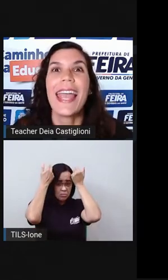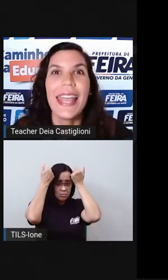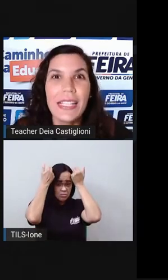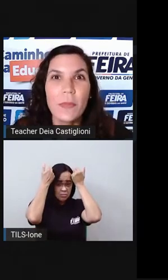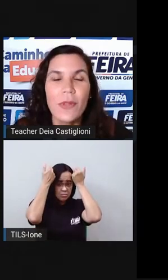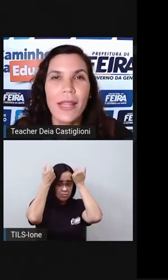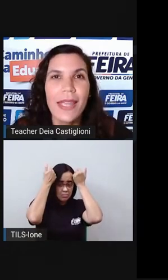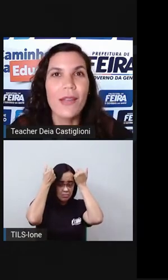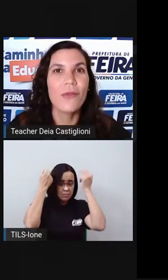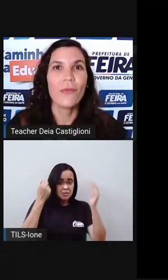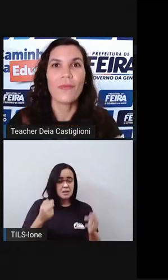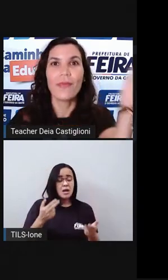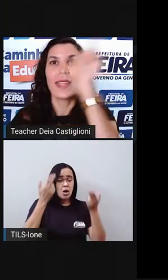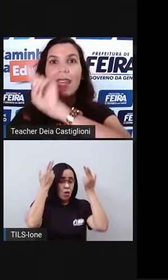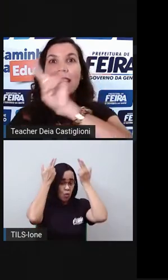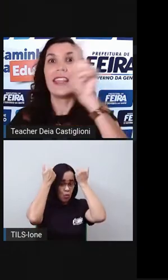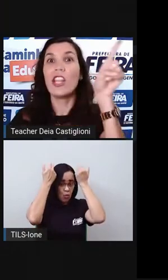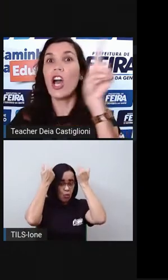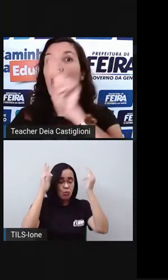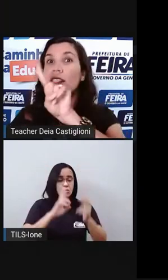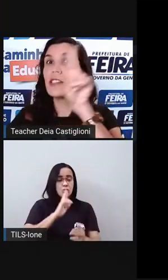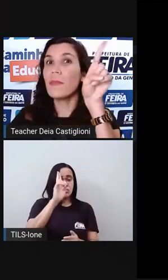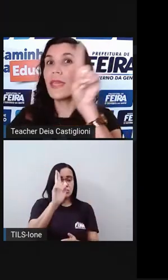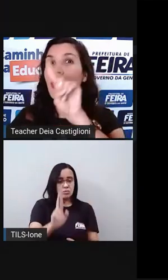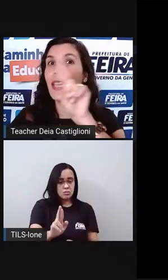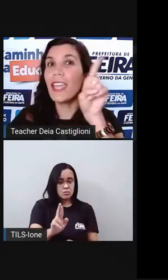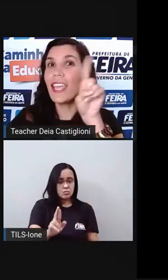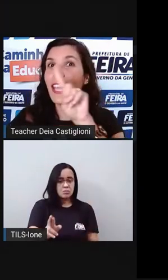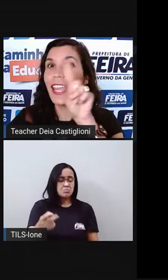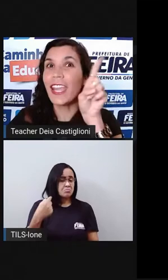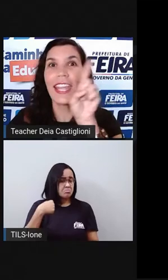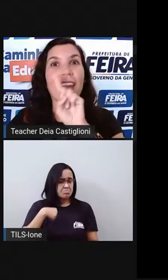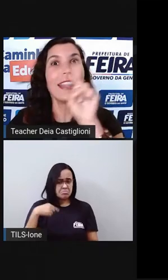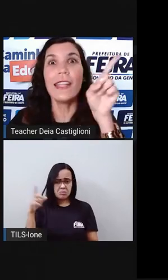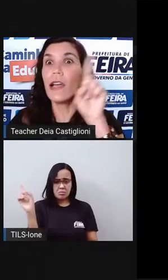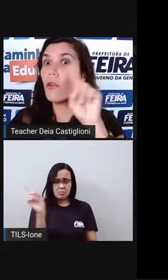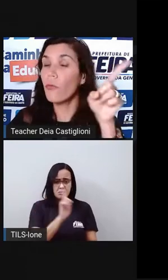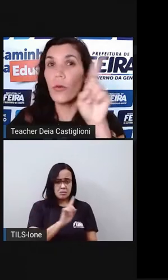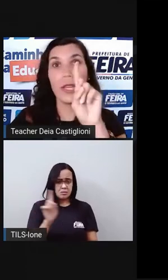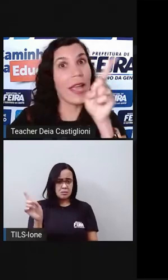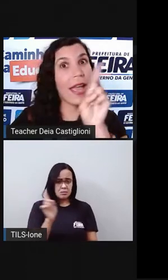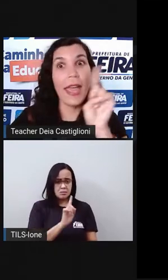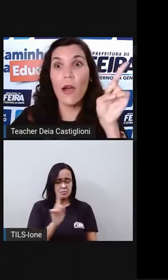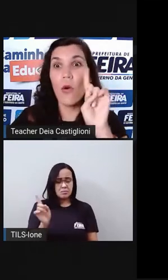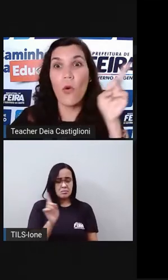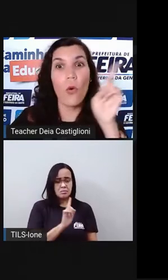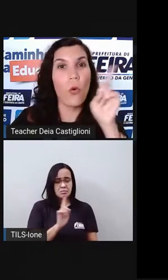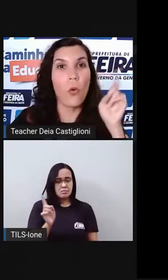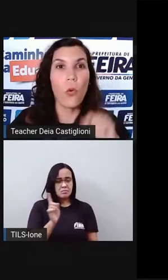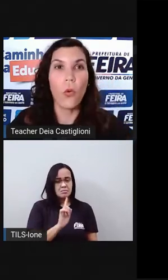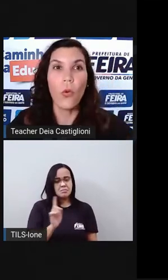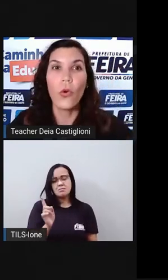ele respondeu, not me, não fui eu.